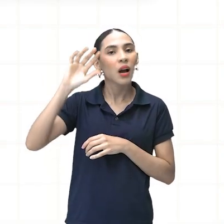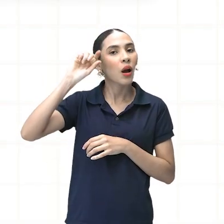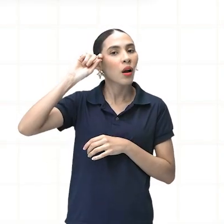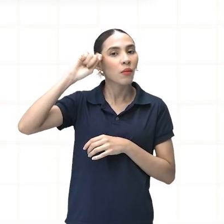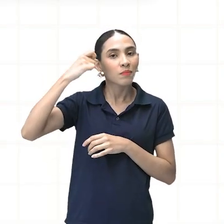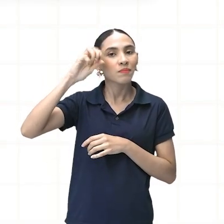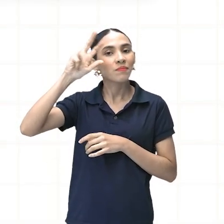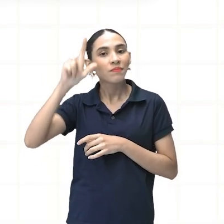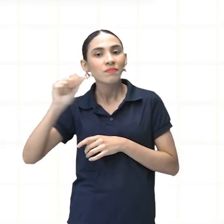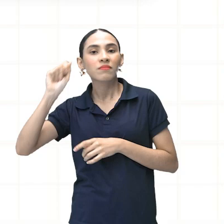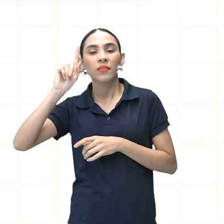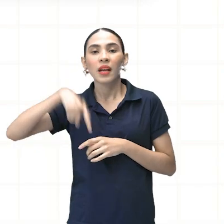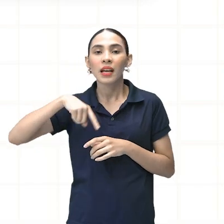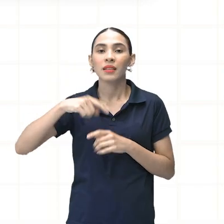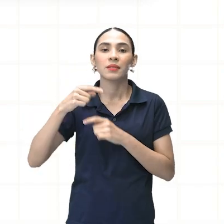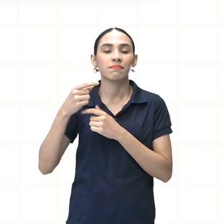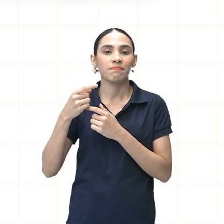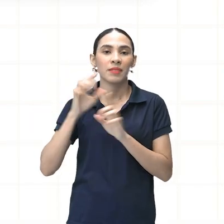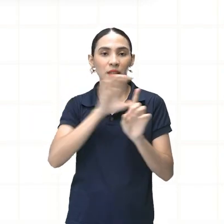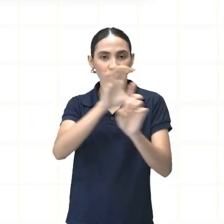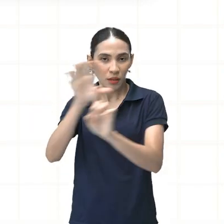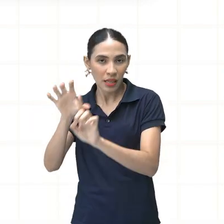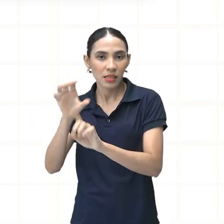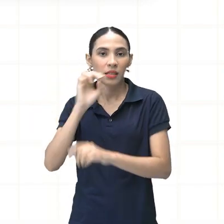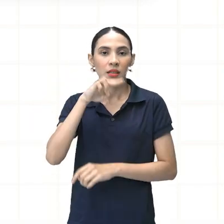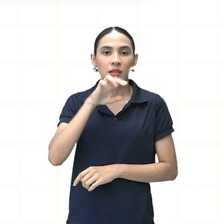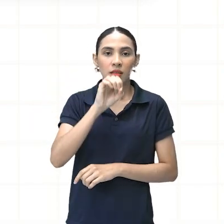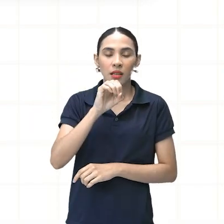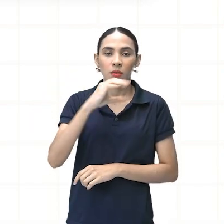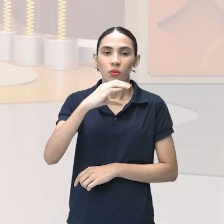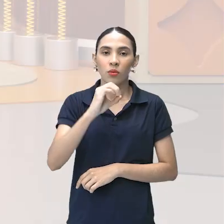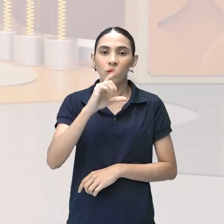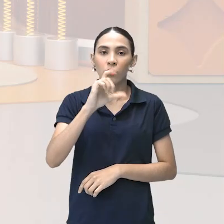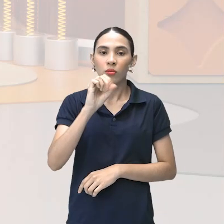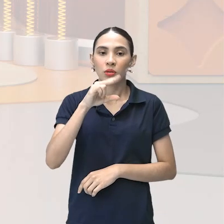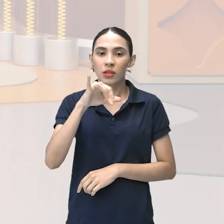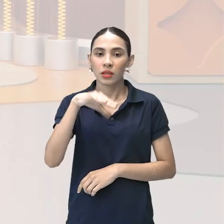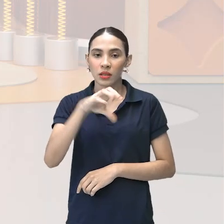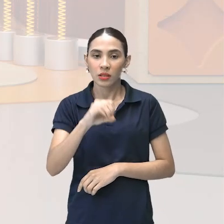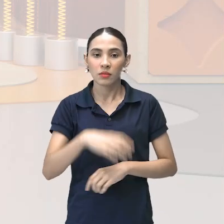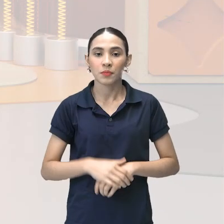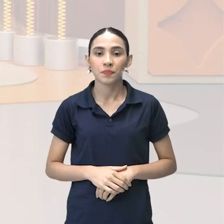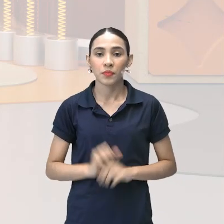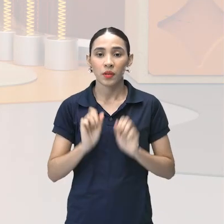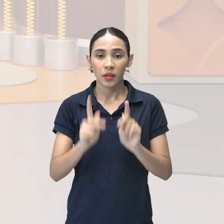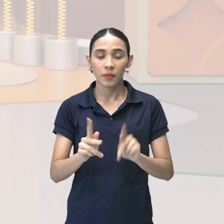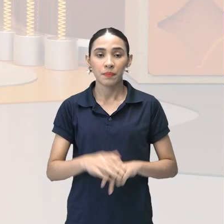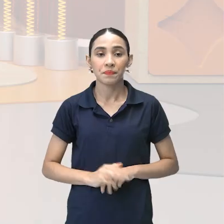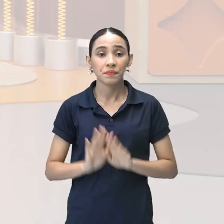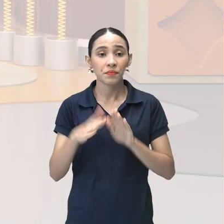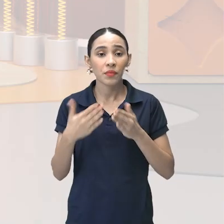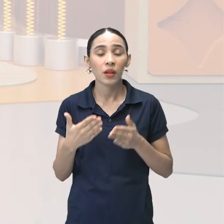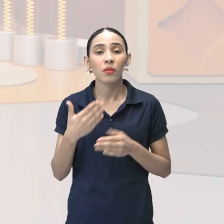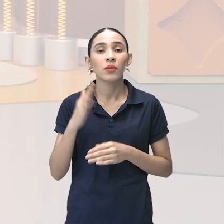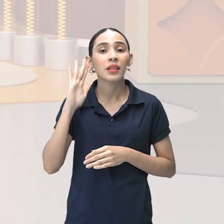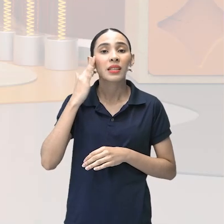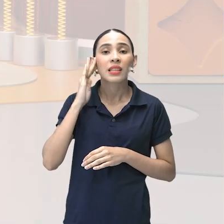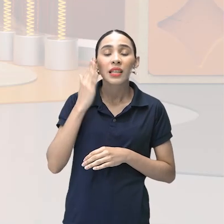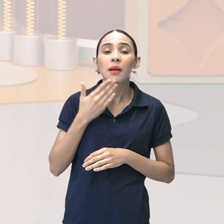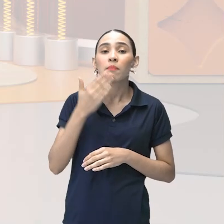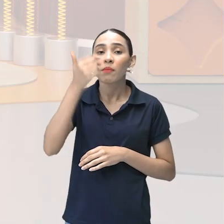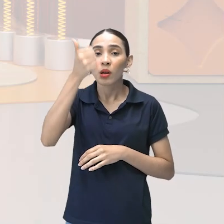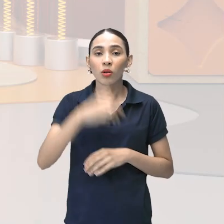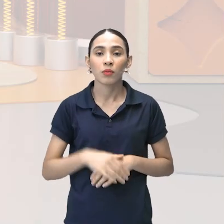africano são são heranças do chamado neocolonialismo, certo? Bem, para a gente entender um pouco